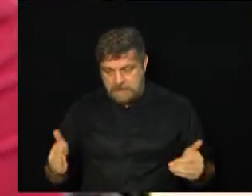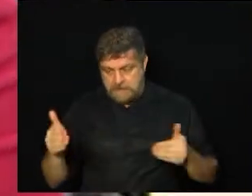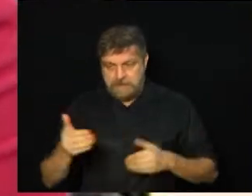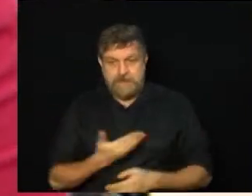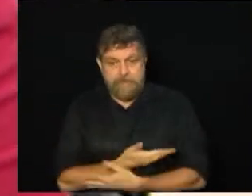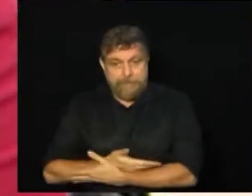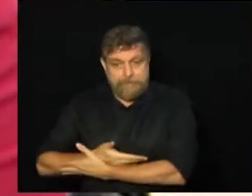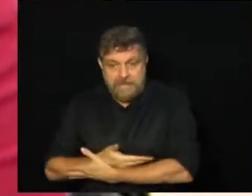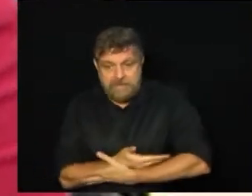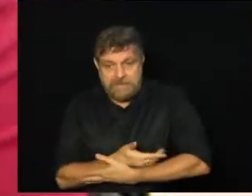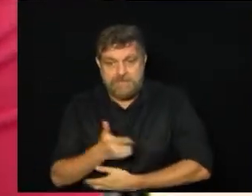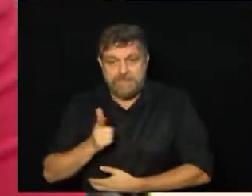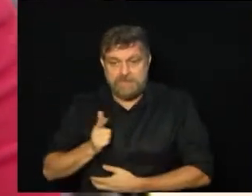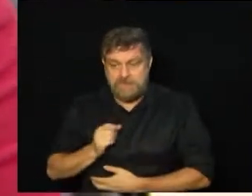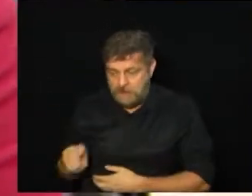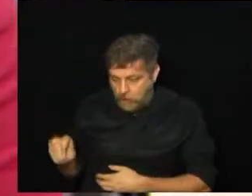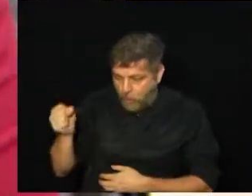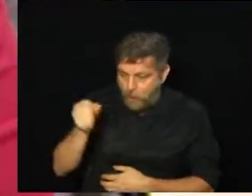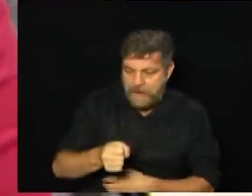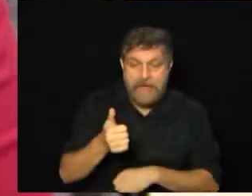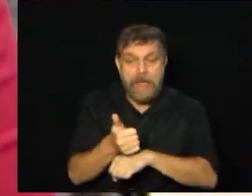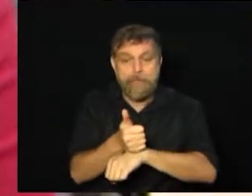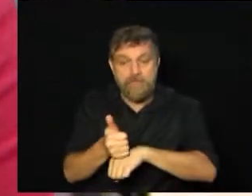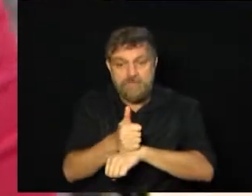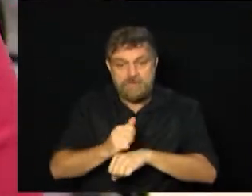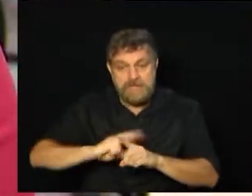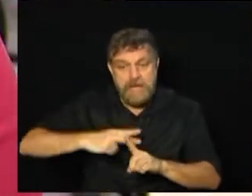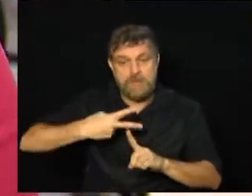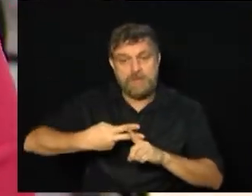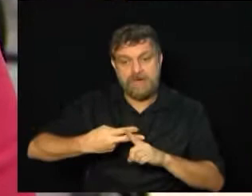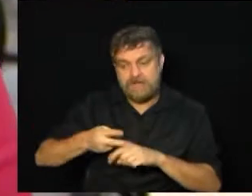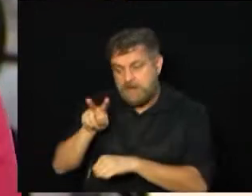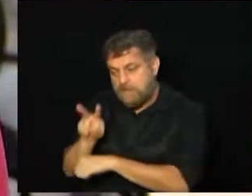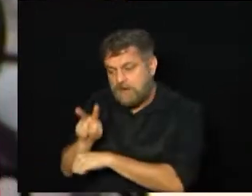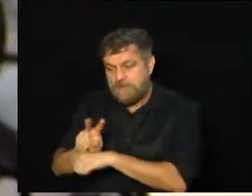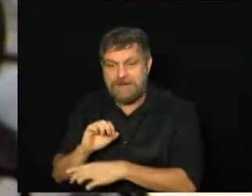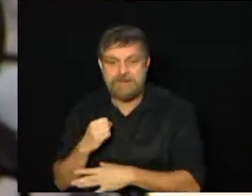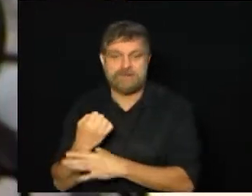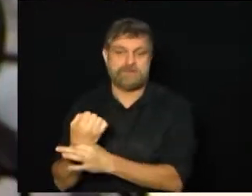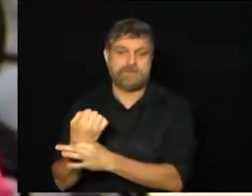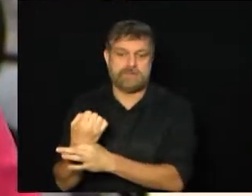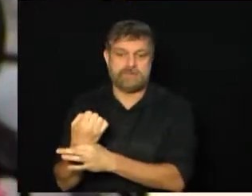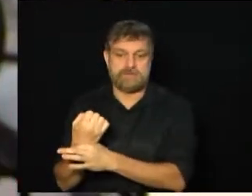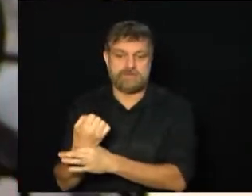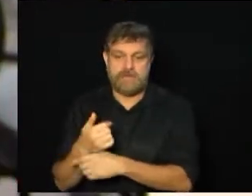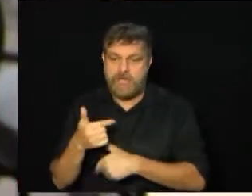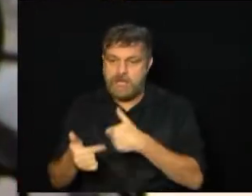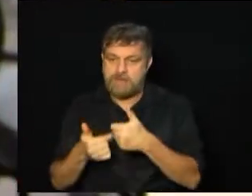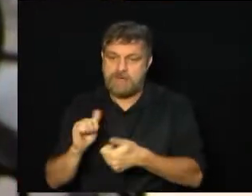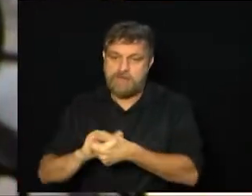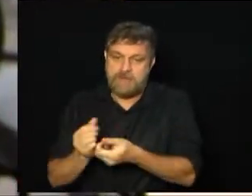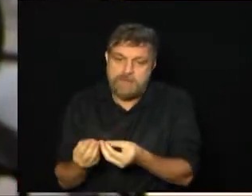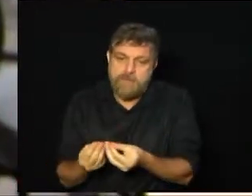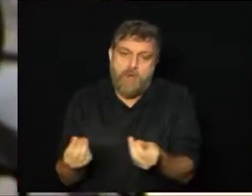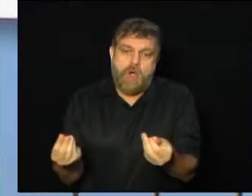menores, ele tem que garantir mais profissionais para garantir a segurança dessas crianças. E um bom trabalho também, né?